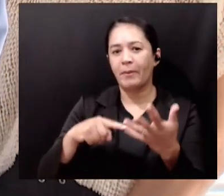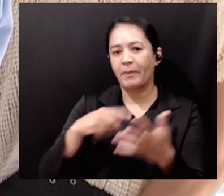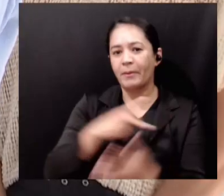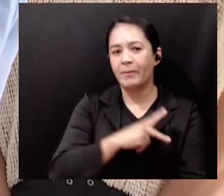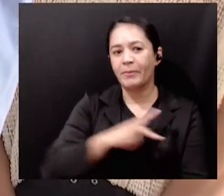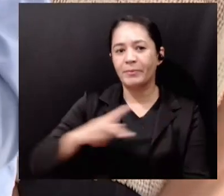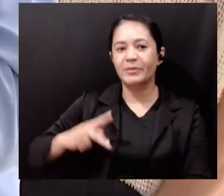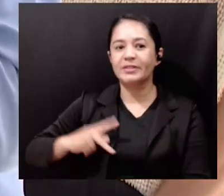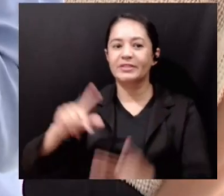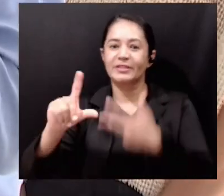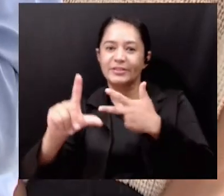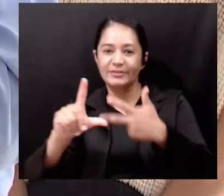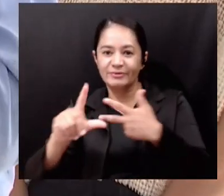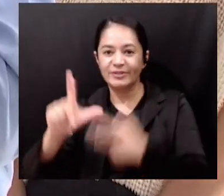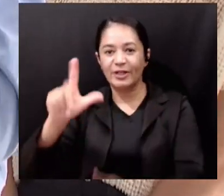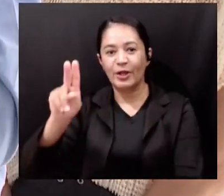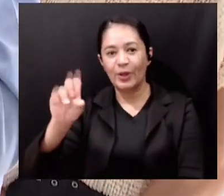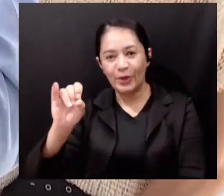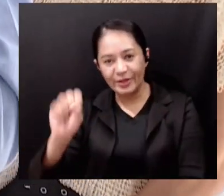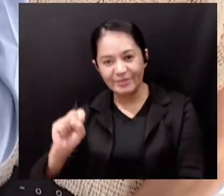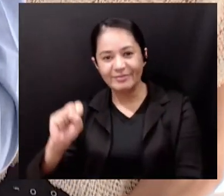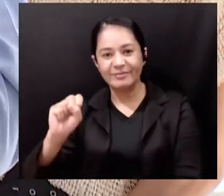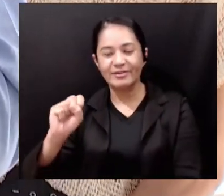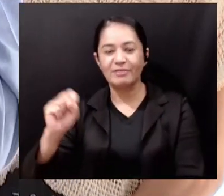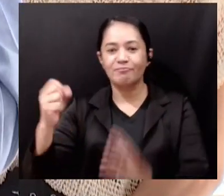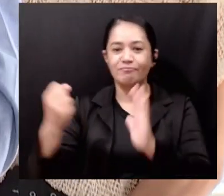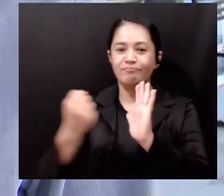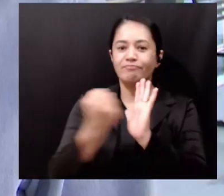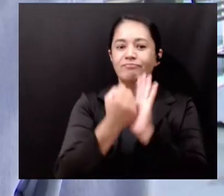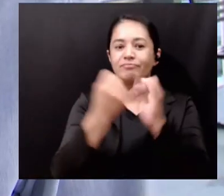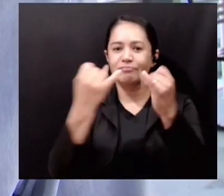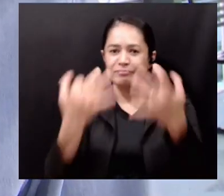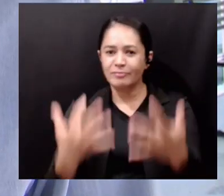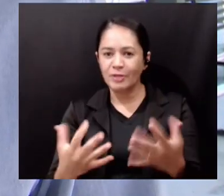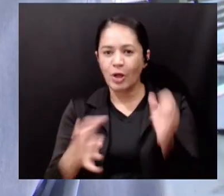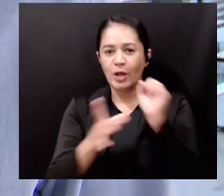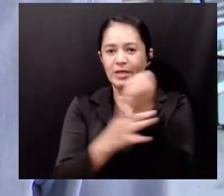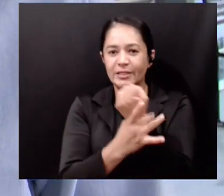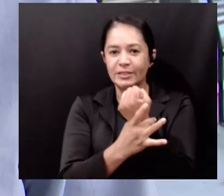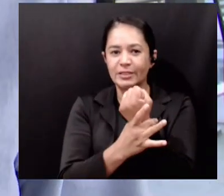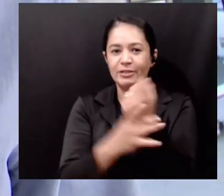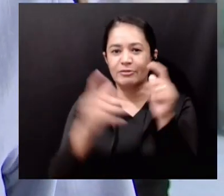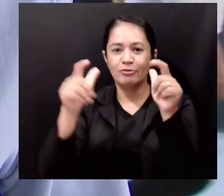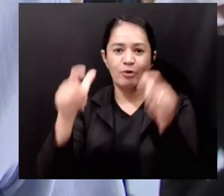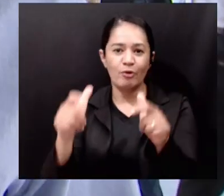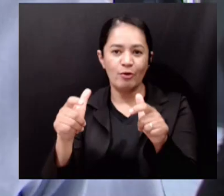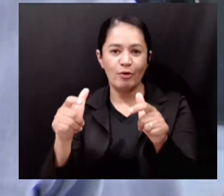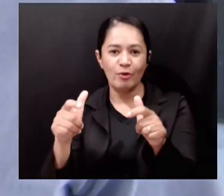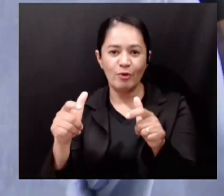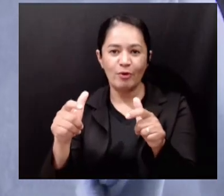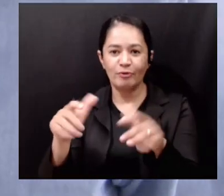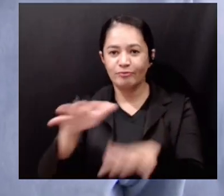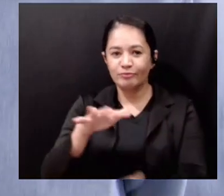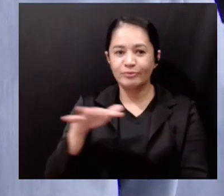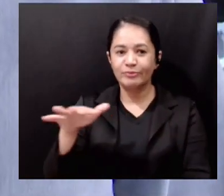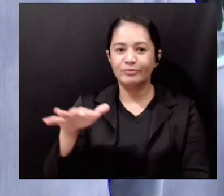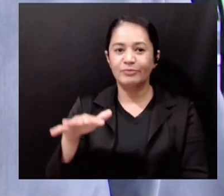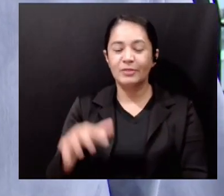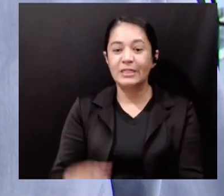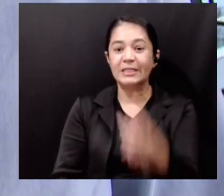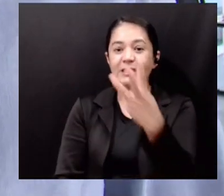Legislativo, Luiz Rossini, que destacou a segurança local e a revitalização do espaço. São 32